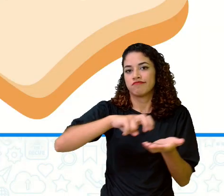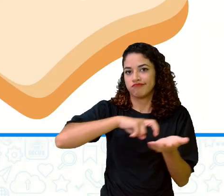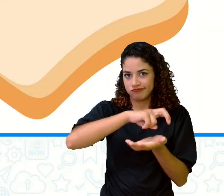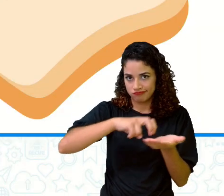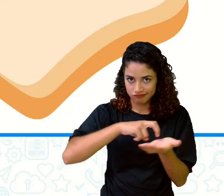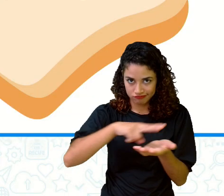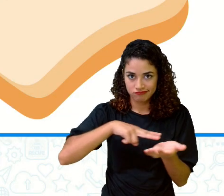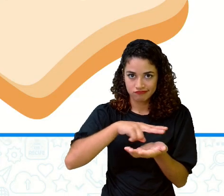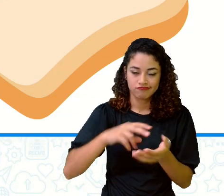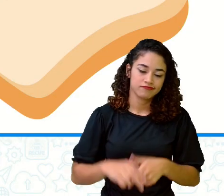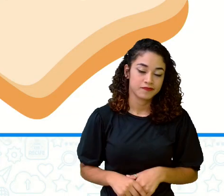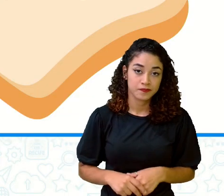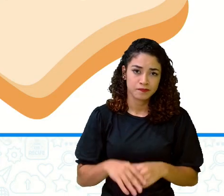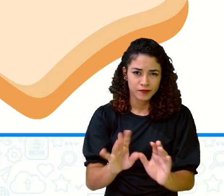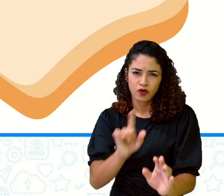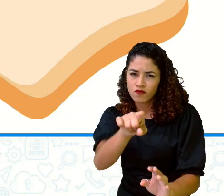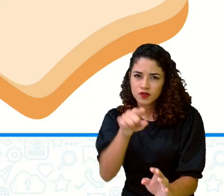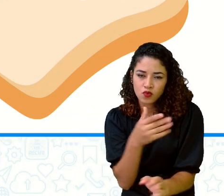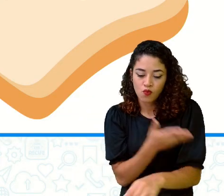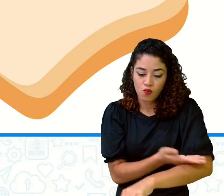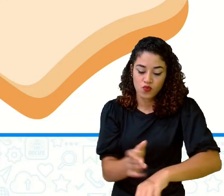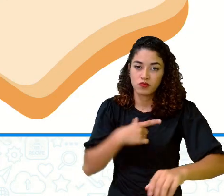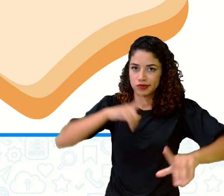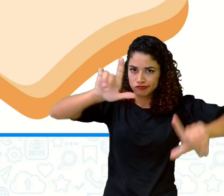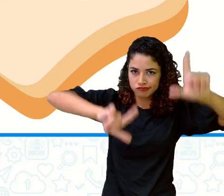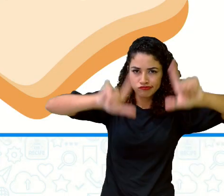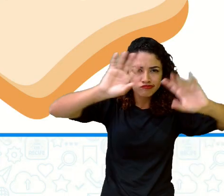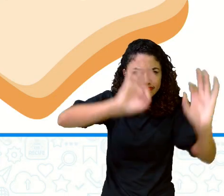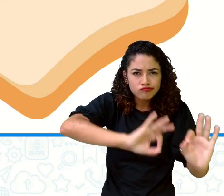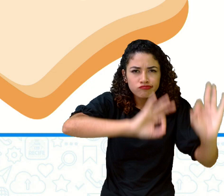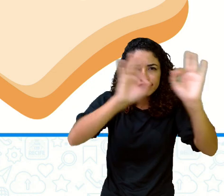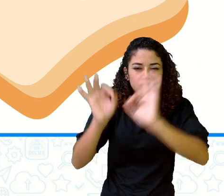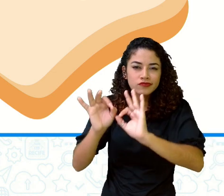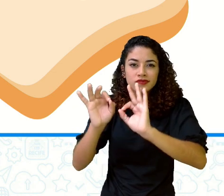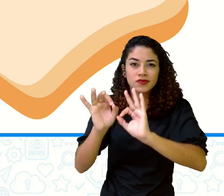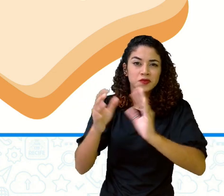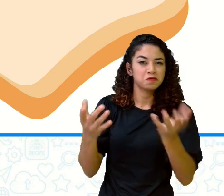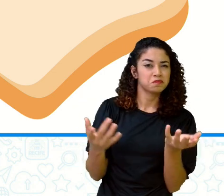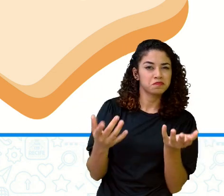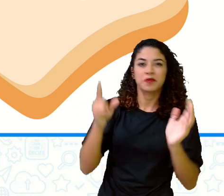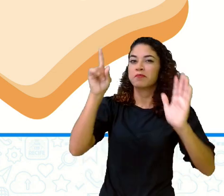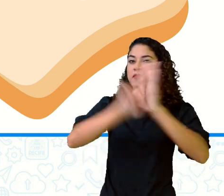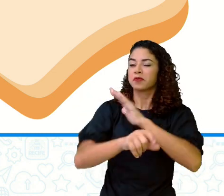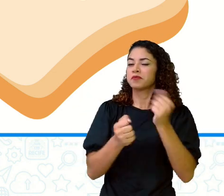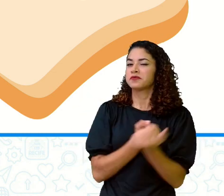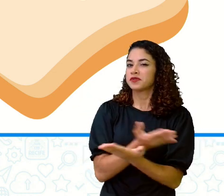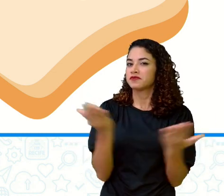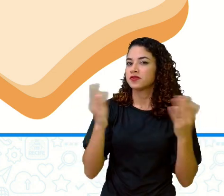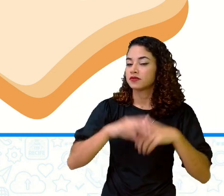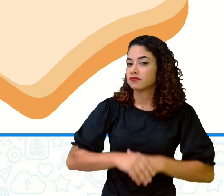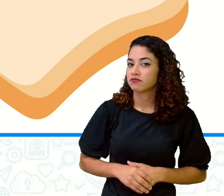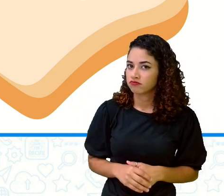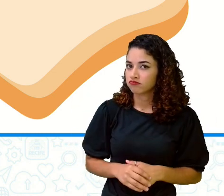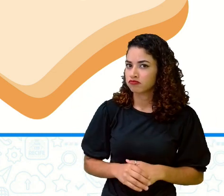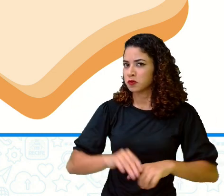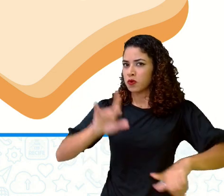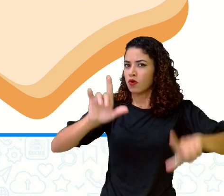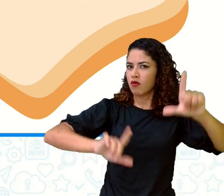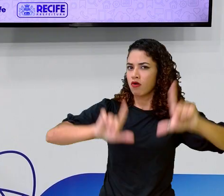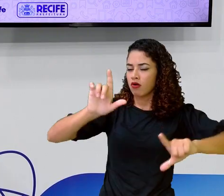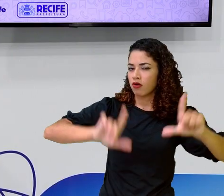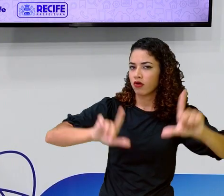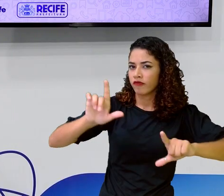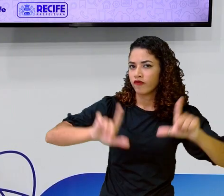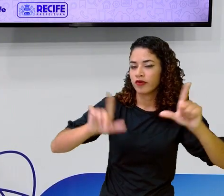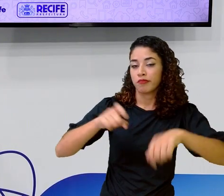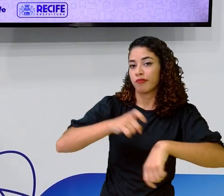Ele fala aí, você costuma assistir os telejornais? Ele faz essa pergunta aí para você. O telejornal, como eu